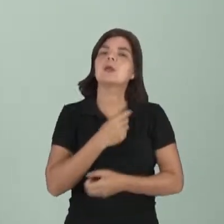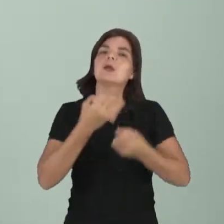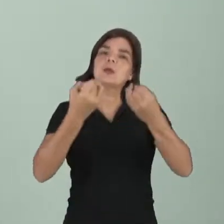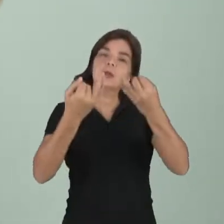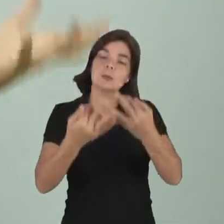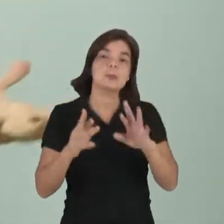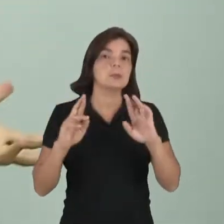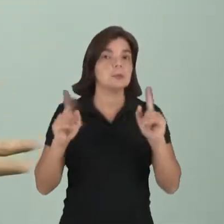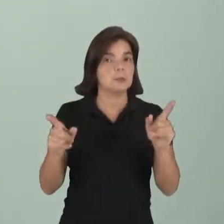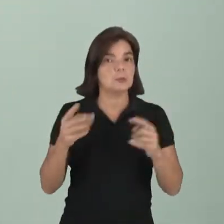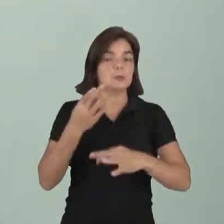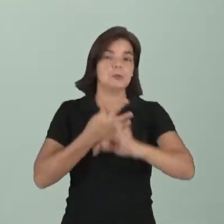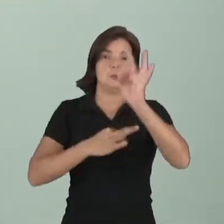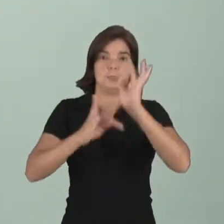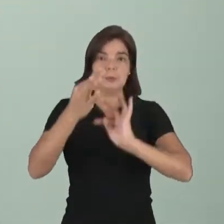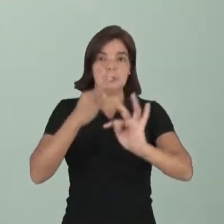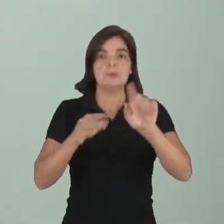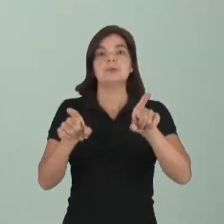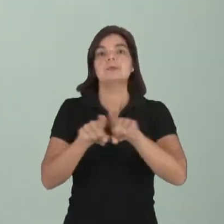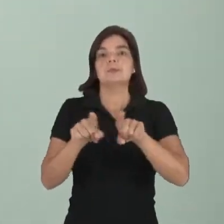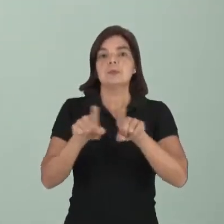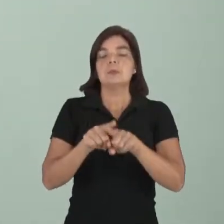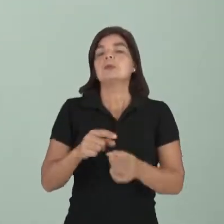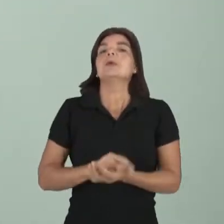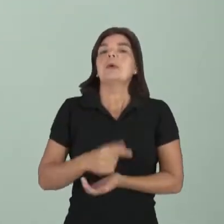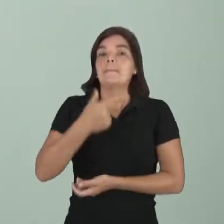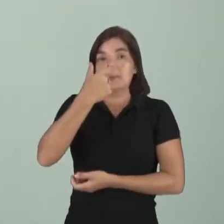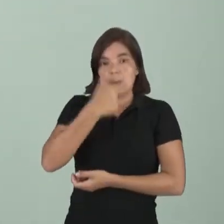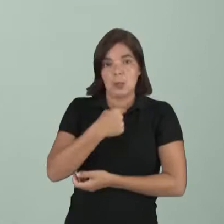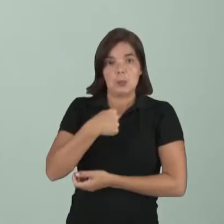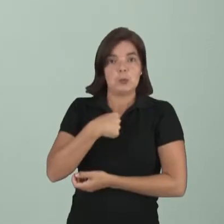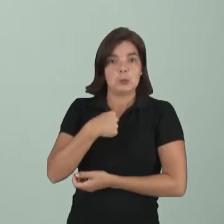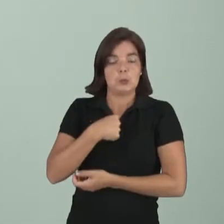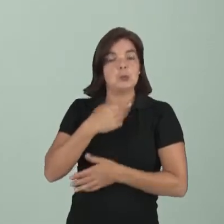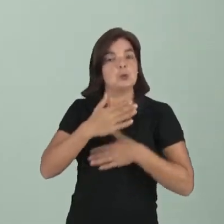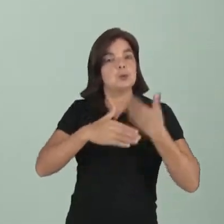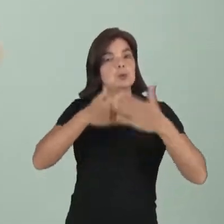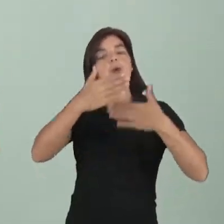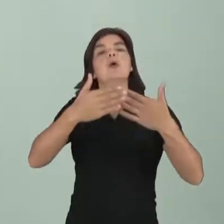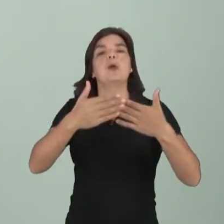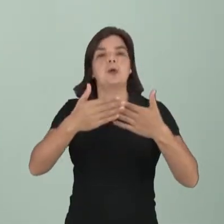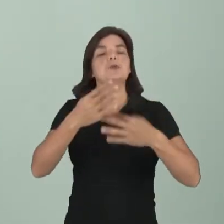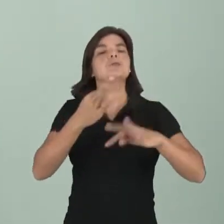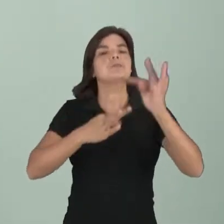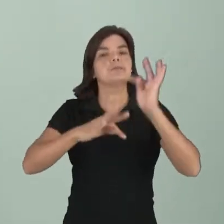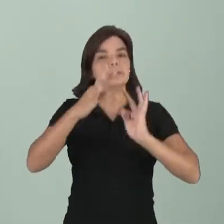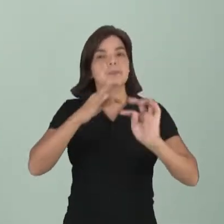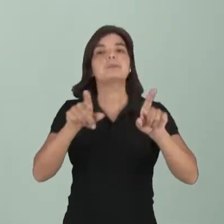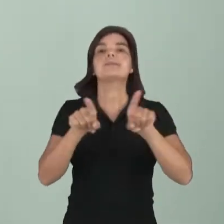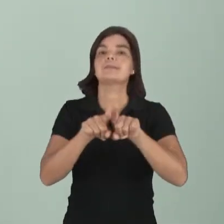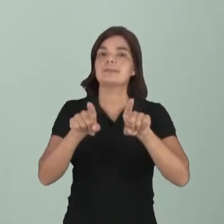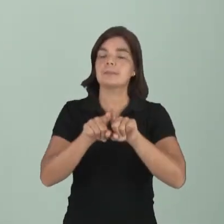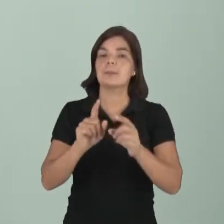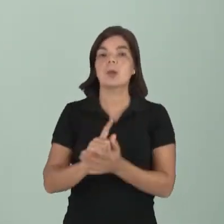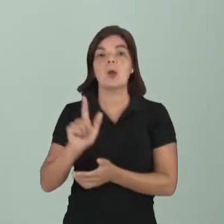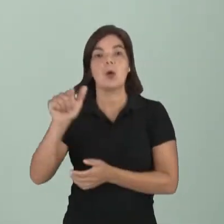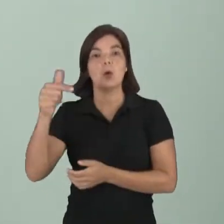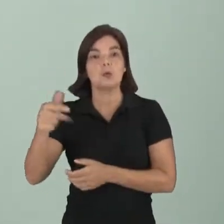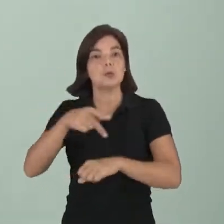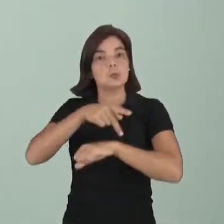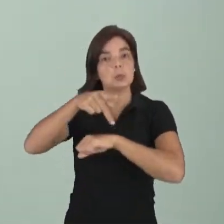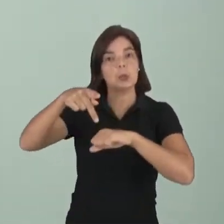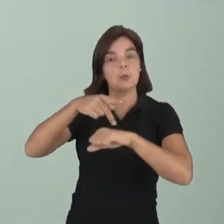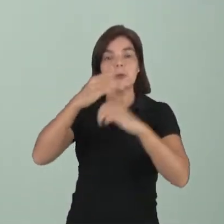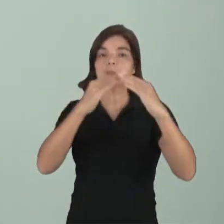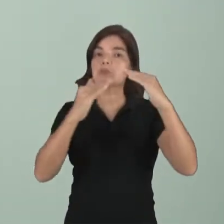conceitos diferentes da tecnologia. O que para a gente pode ser um avanço super tecnológico, para